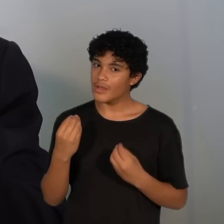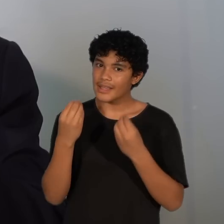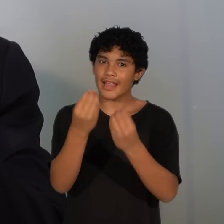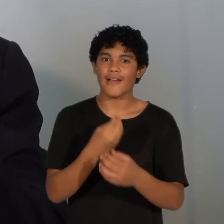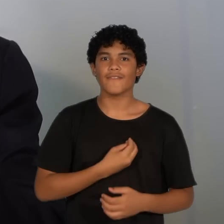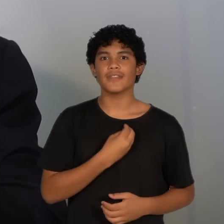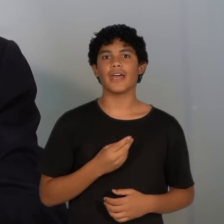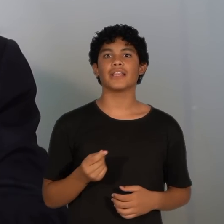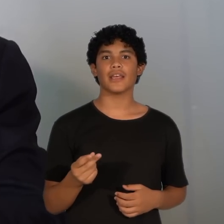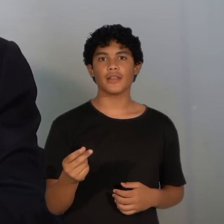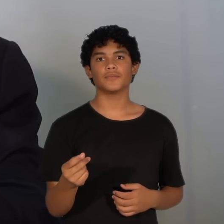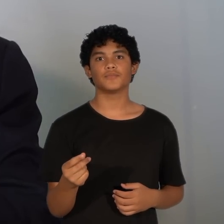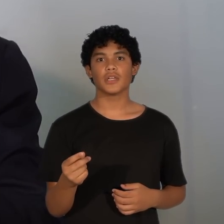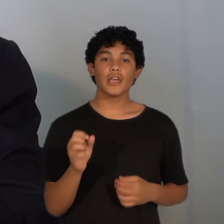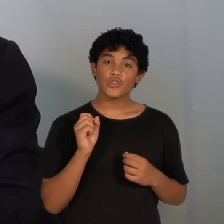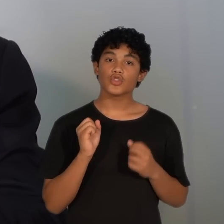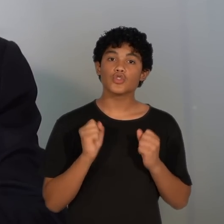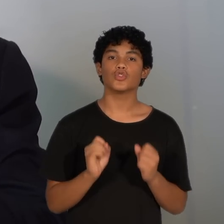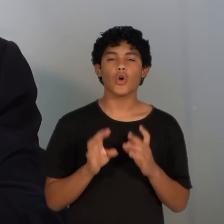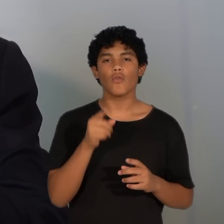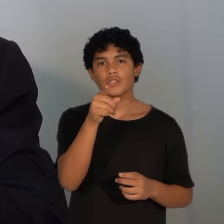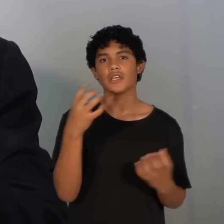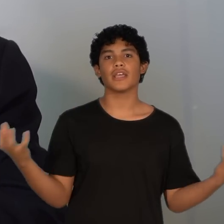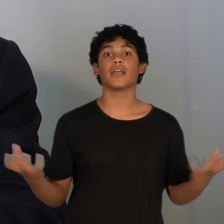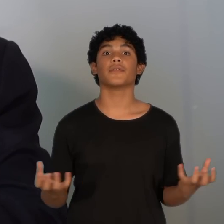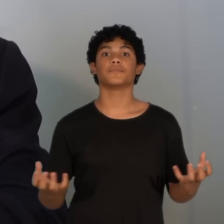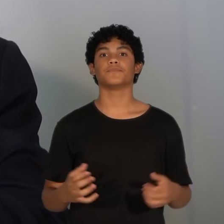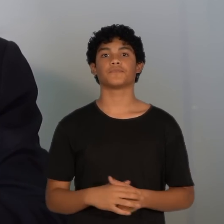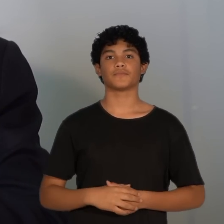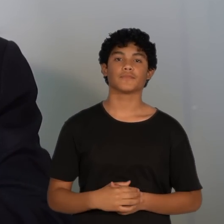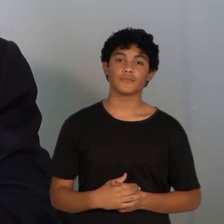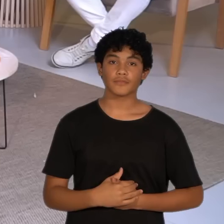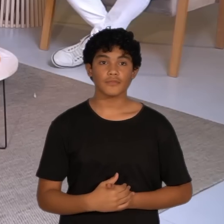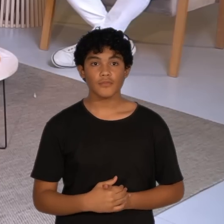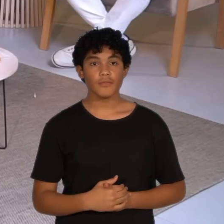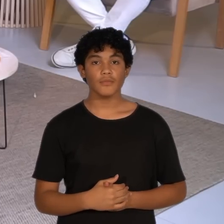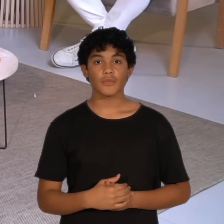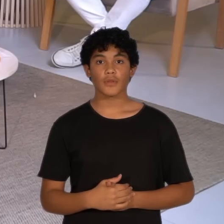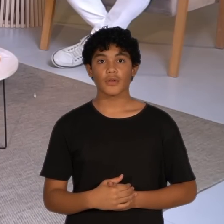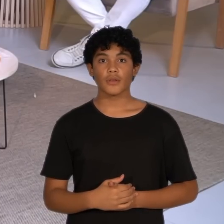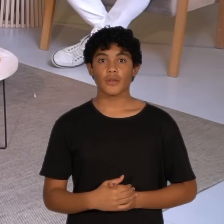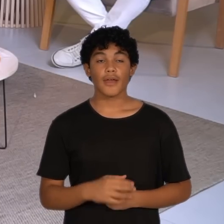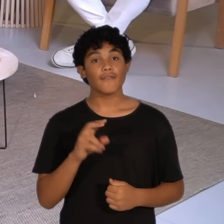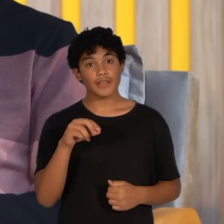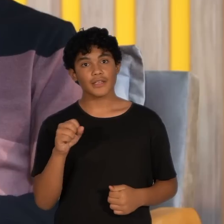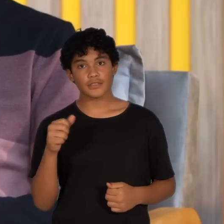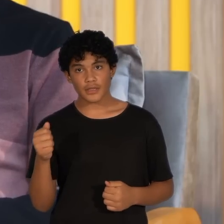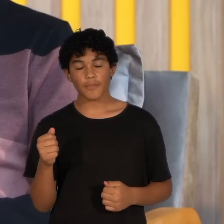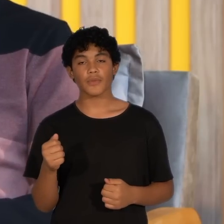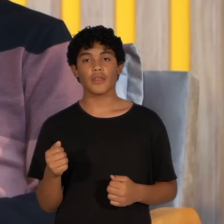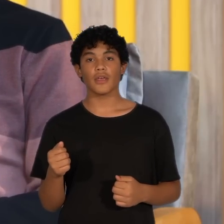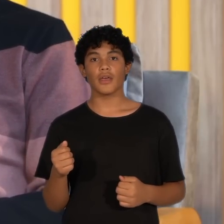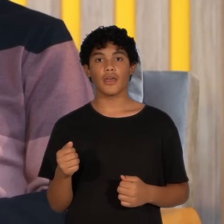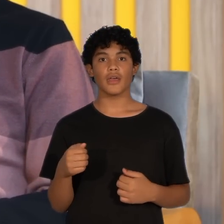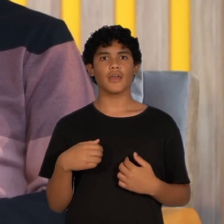dar. Basta a gente querer, né, e confirmar aquilo que Ele tem para nós. Que legal. Vanessa, então considerando isso que o Tony